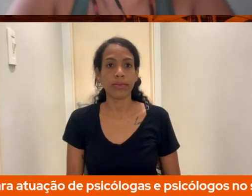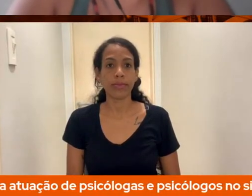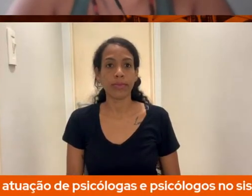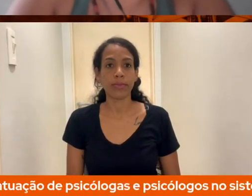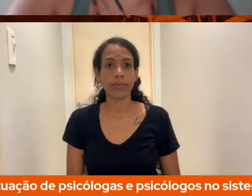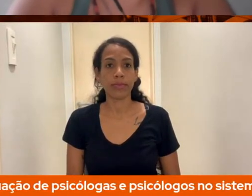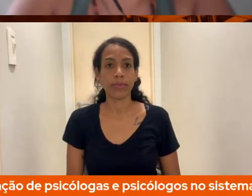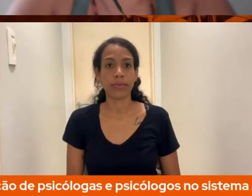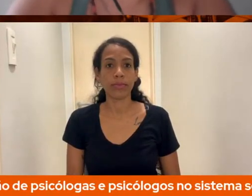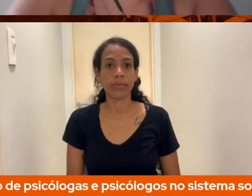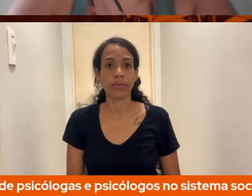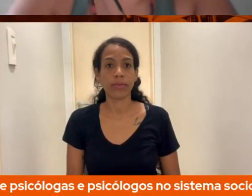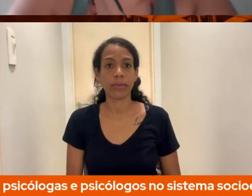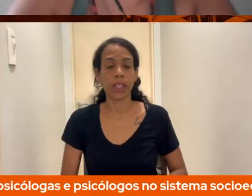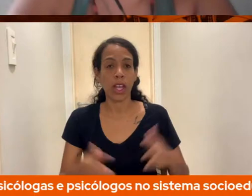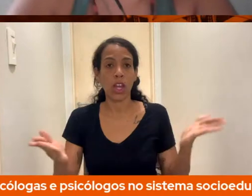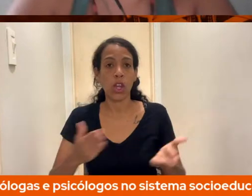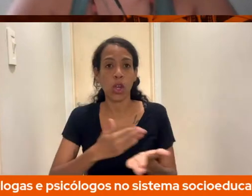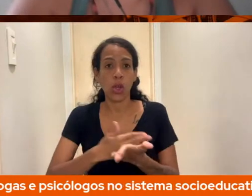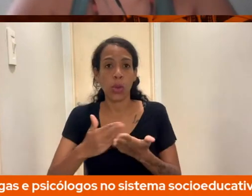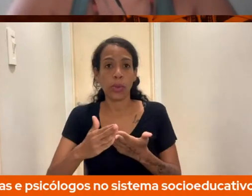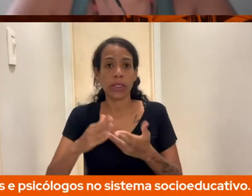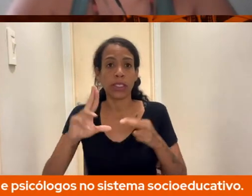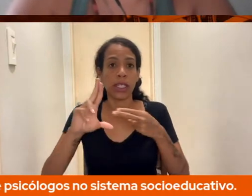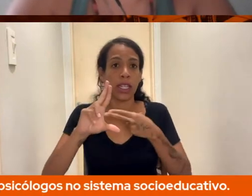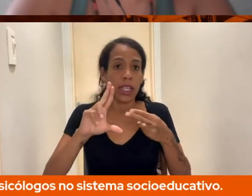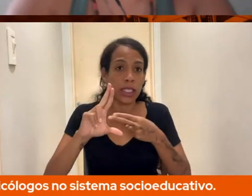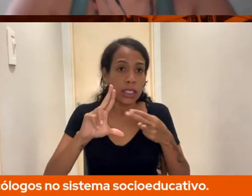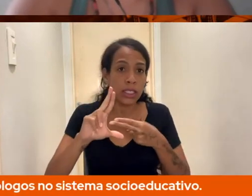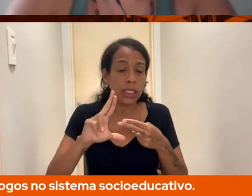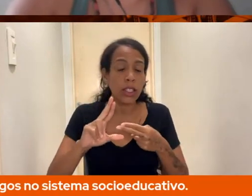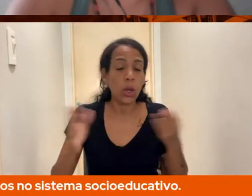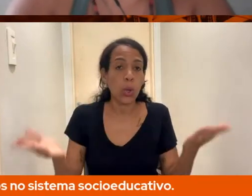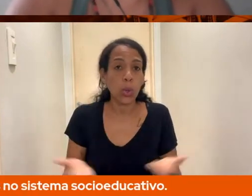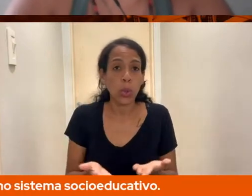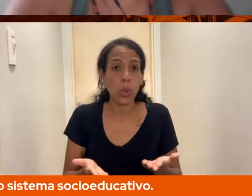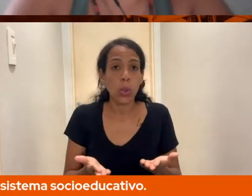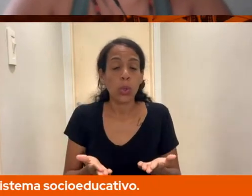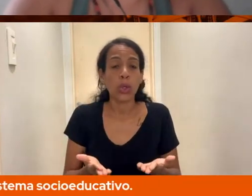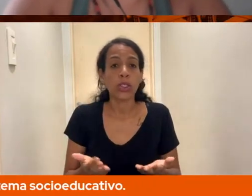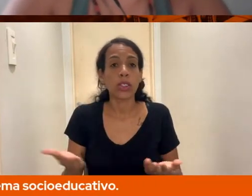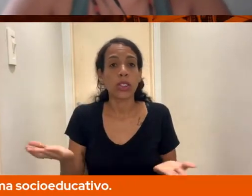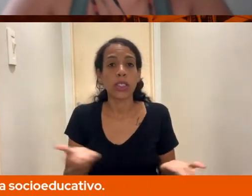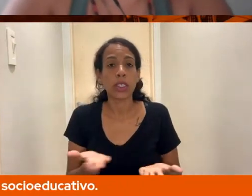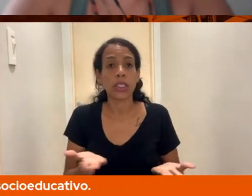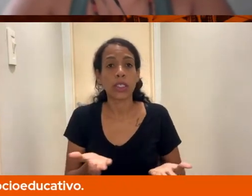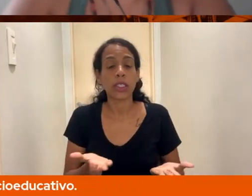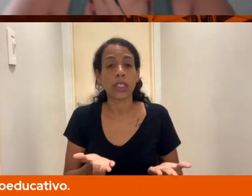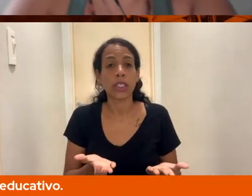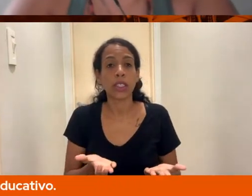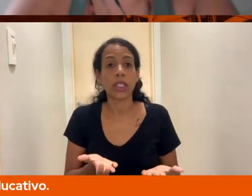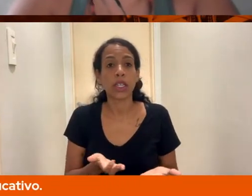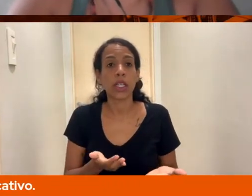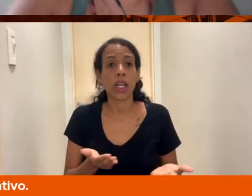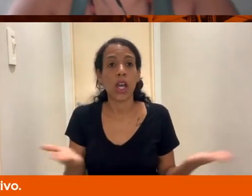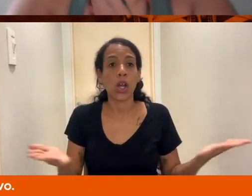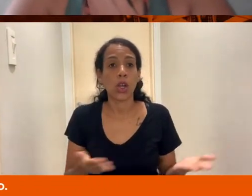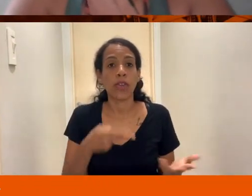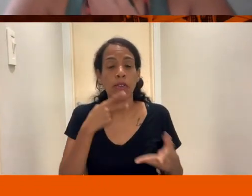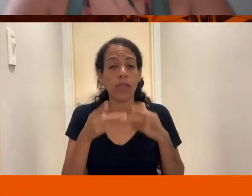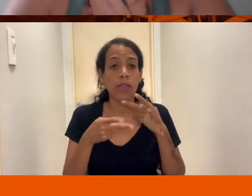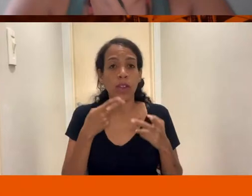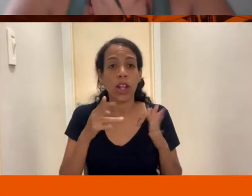Nós vamos dar início, então, à nossa live de hoje, né? Que eu gostaria de apontar nesse primeiro bloco, que